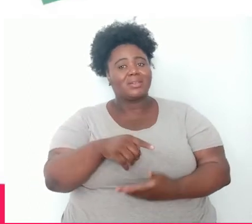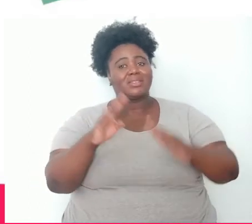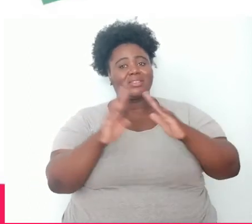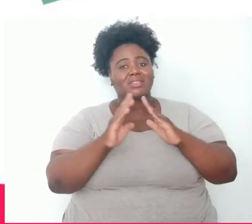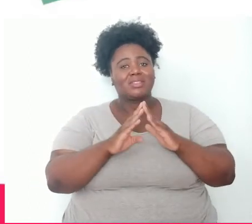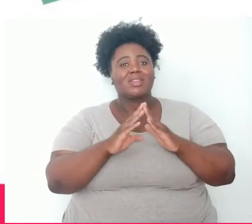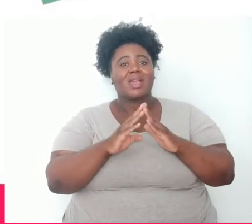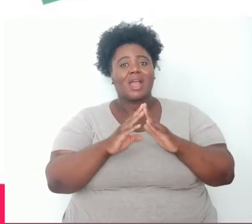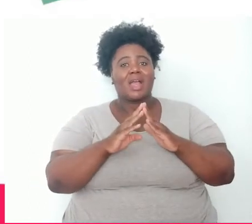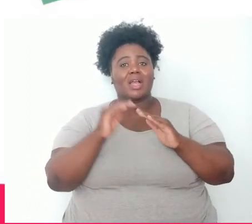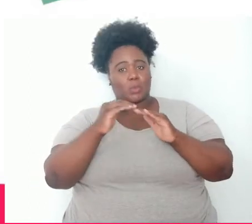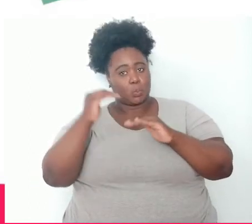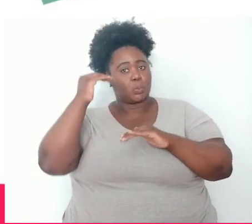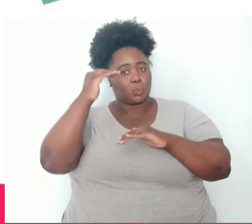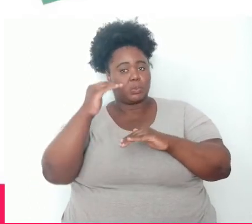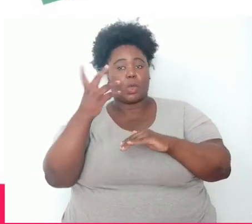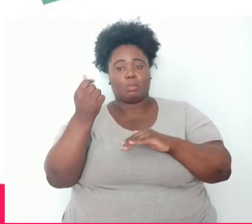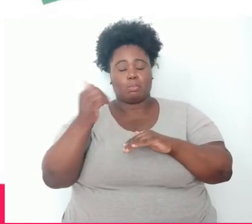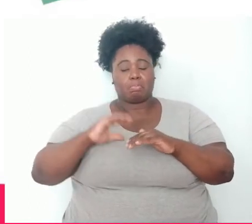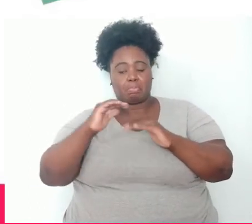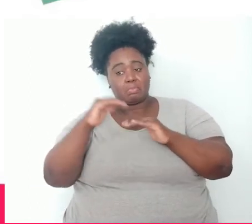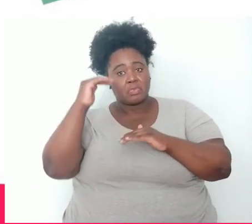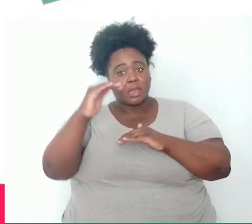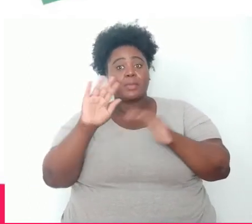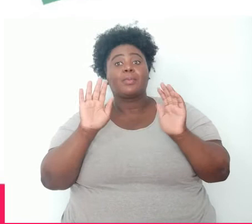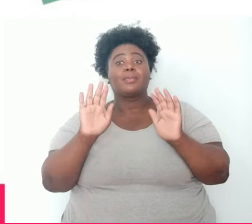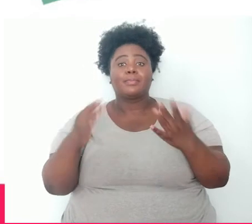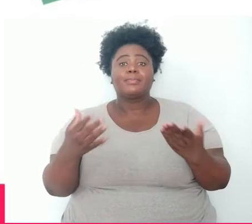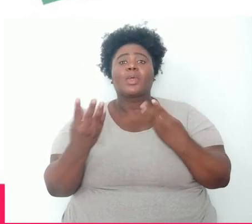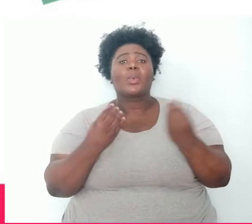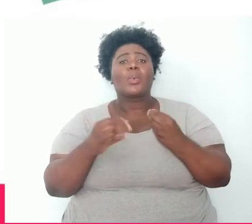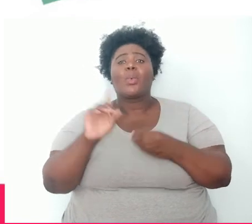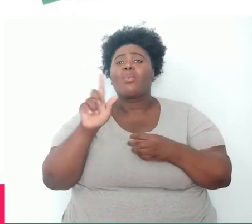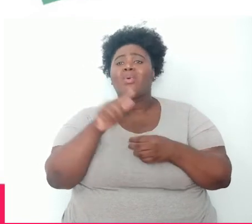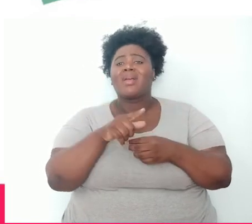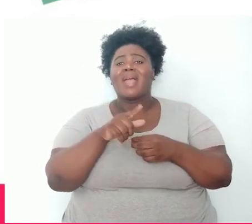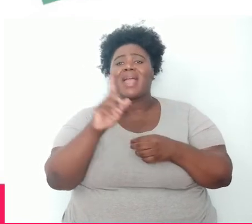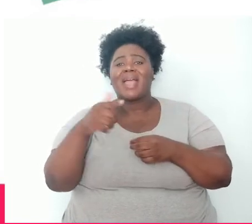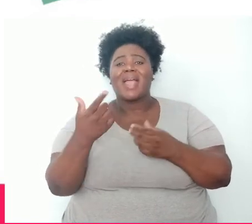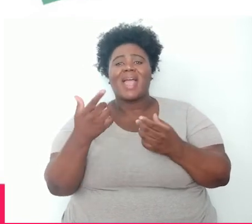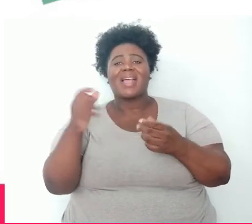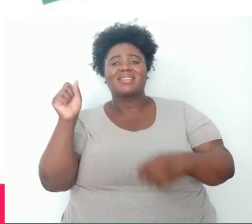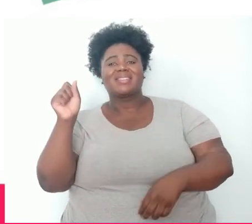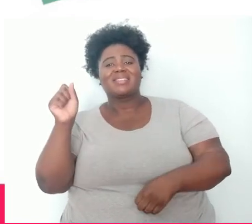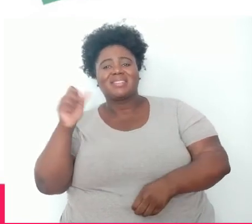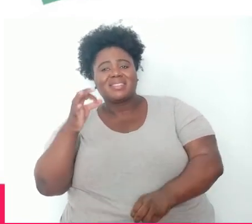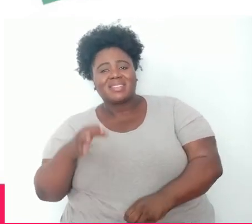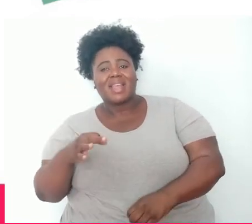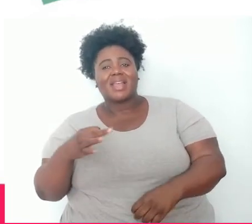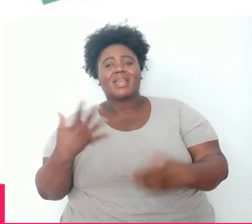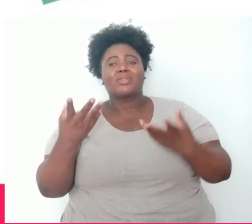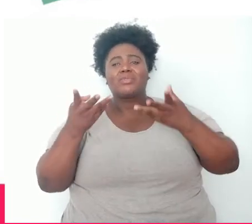classe média, né? E como é que foi isso? Isso foi de Jacinthe? Foi uma